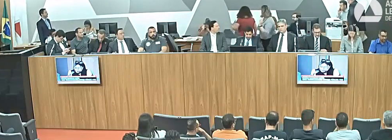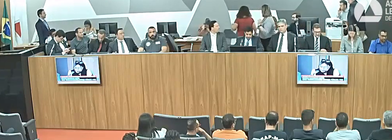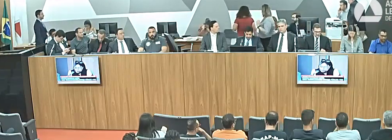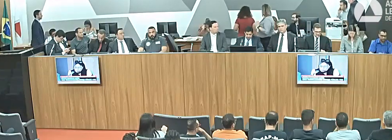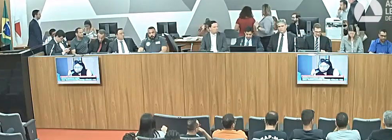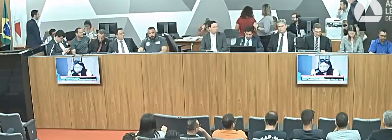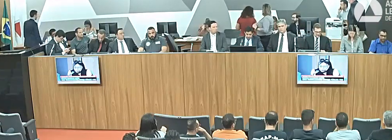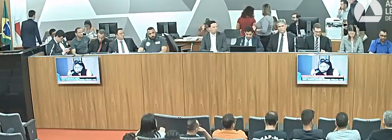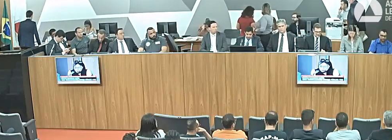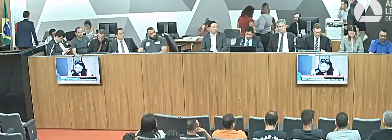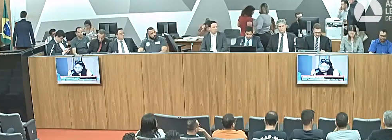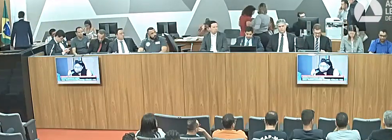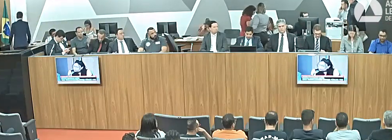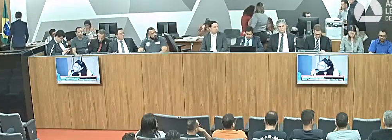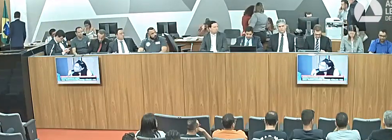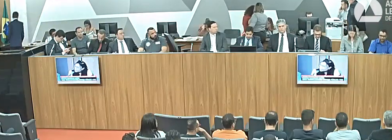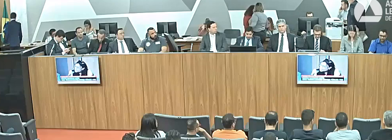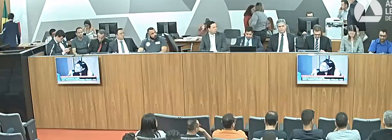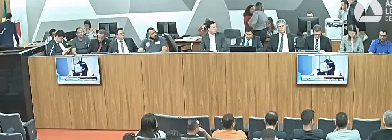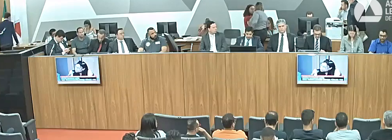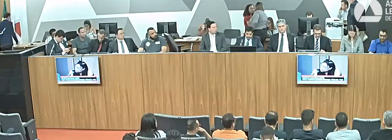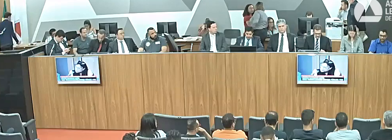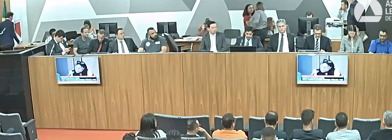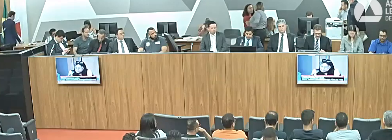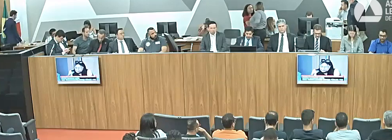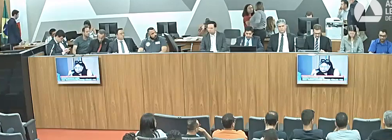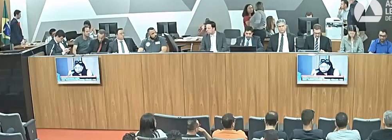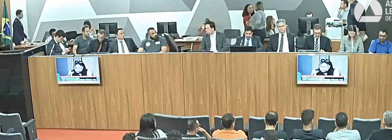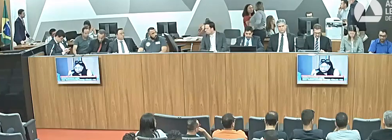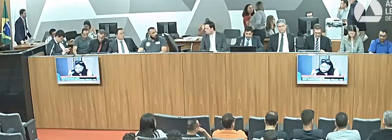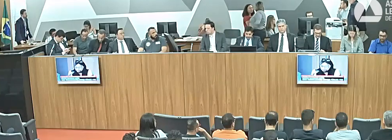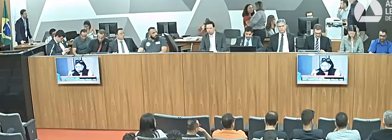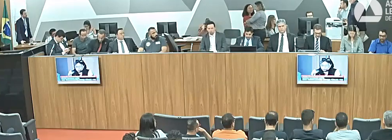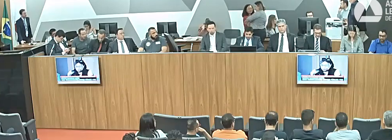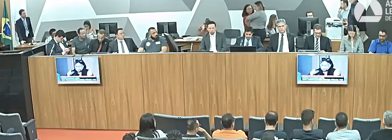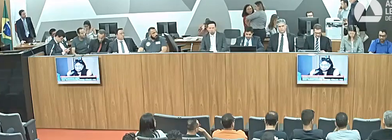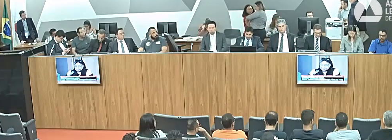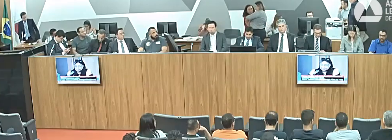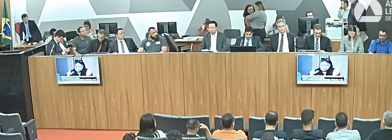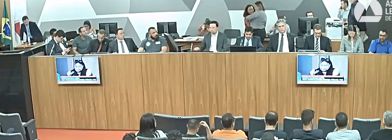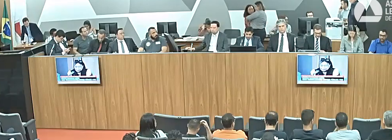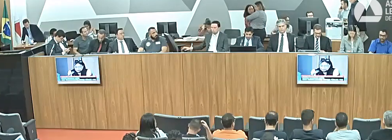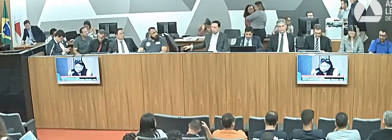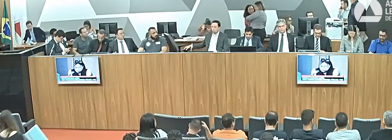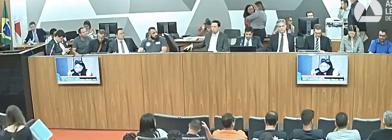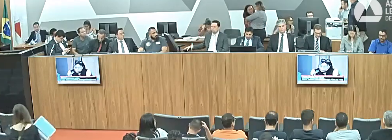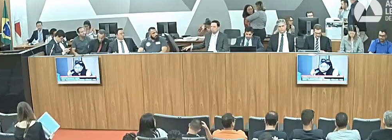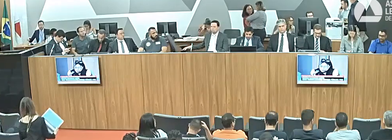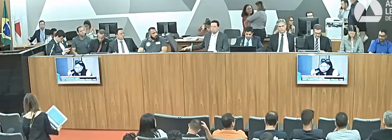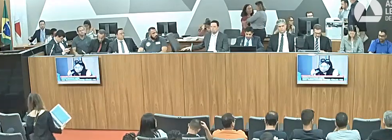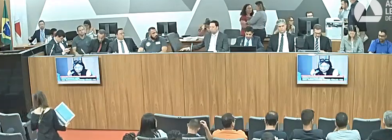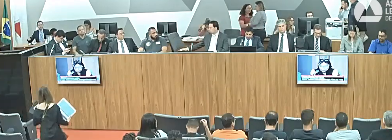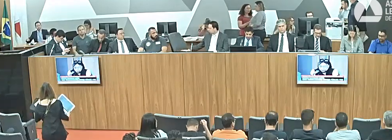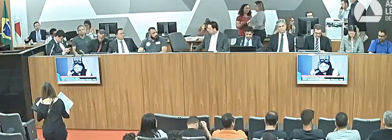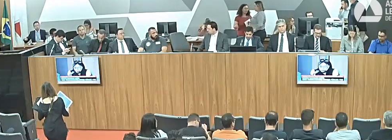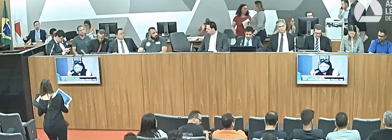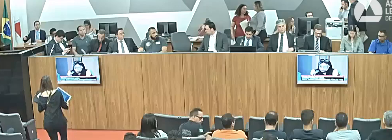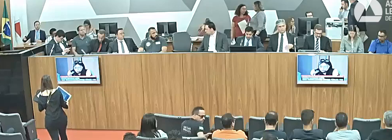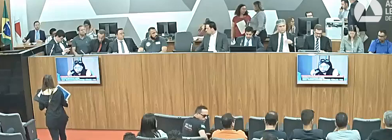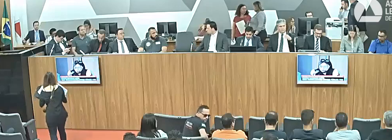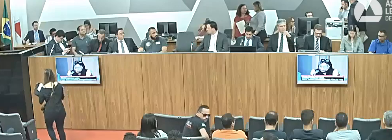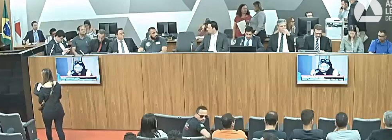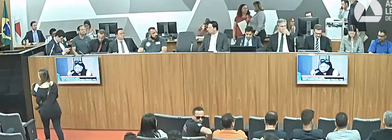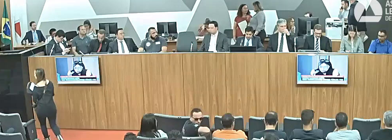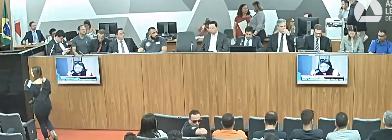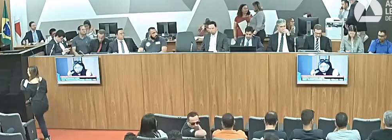pena aos indivíduos privados de liberdade ela tem caráter ressocializador a gente entende que a pena não é um simples instrumento